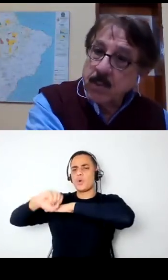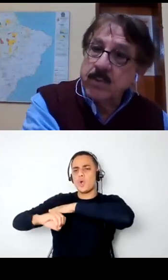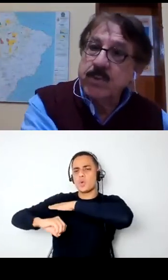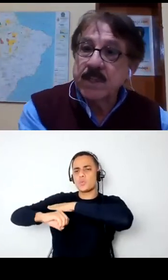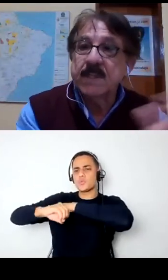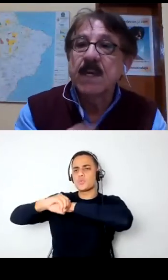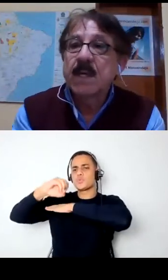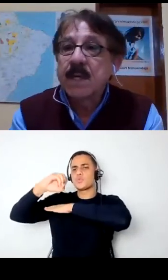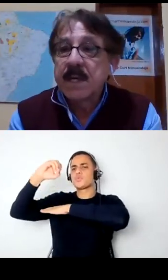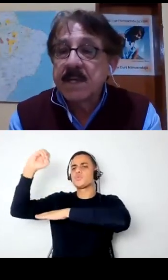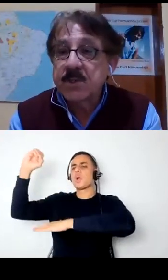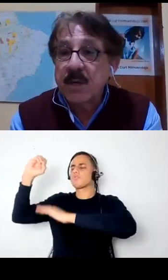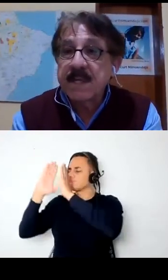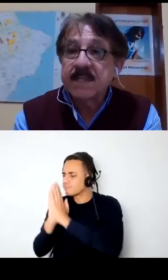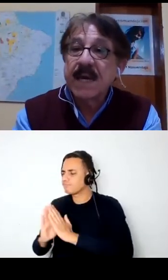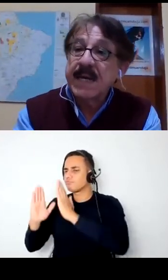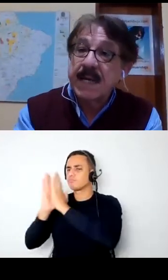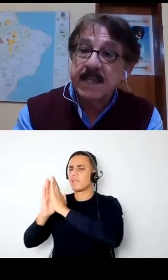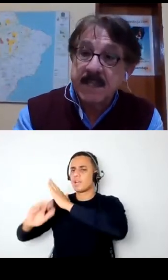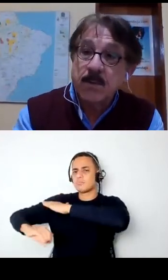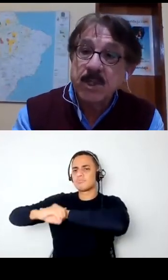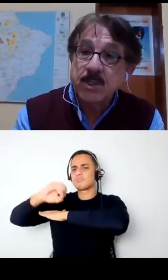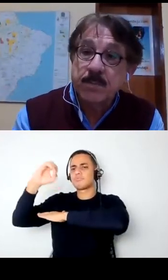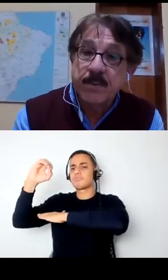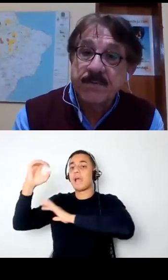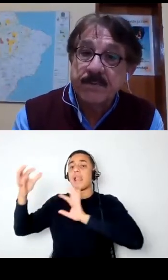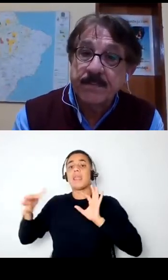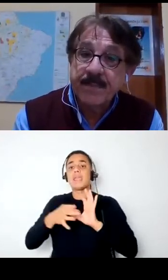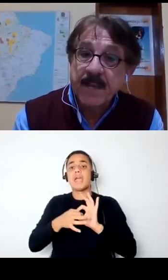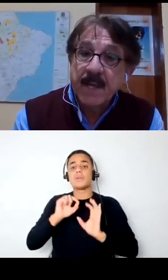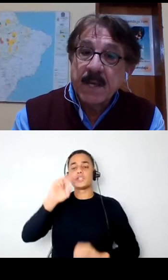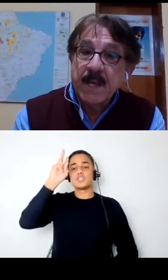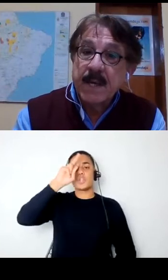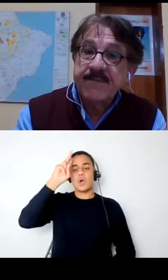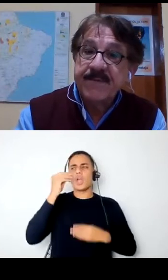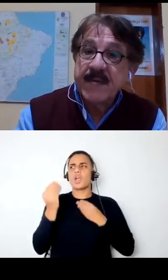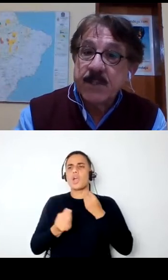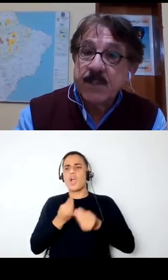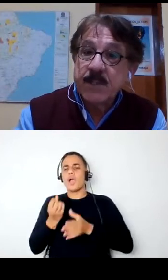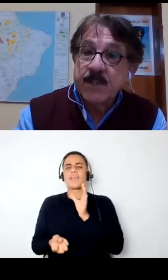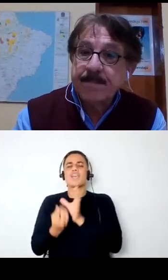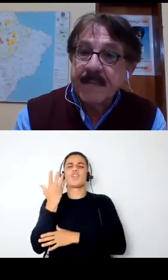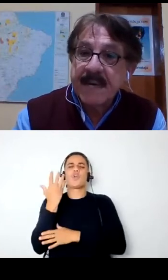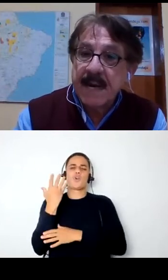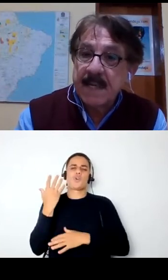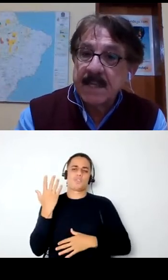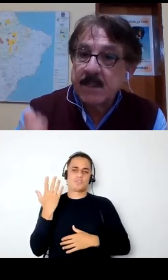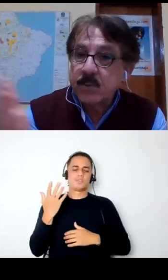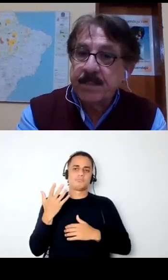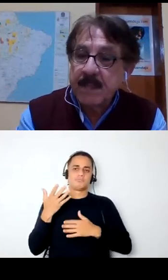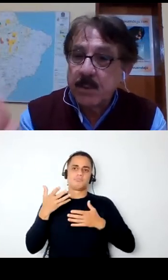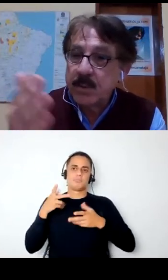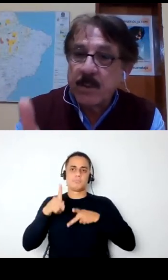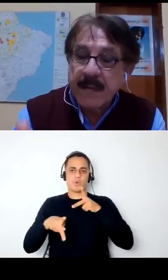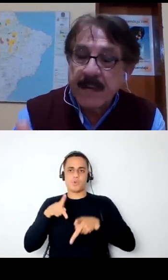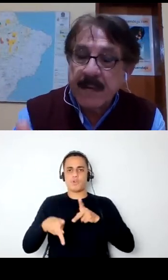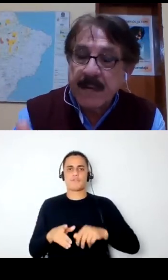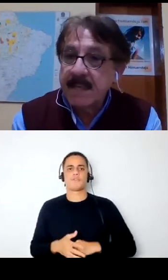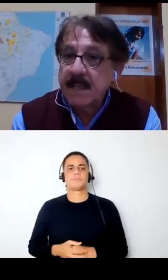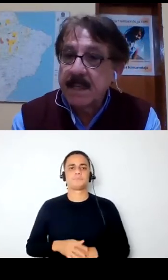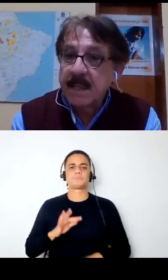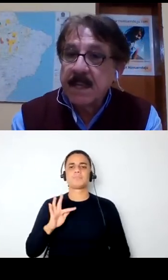Quaraí, por exemplo, sol é Quaraí em Guarani. Quaraí em Guarani é sol, mas também é o nome de um pai ancestral,